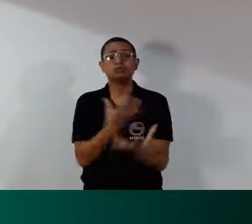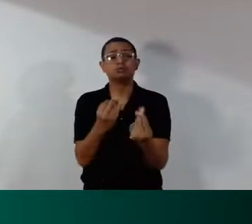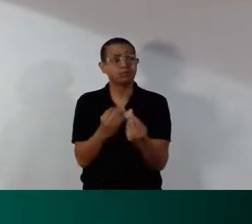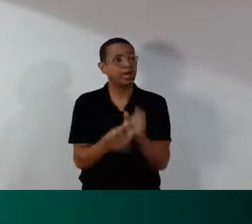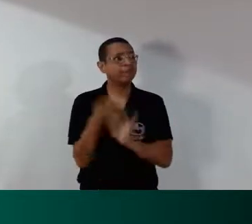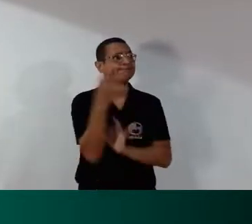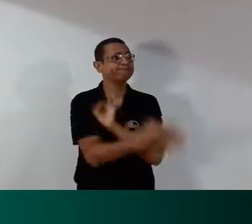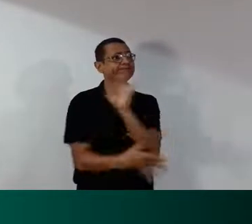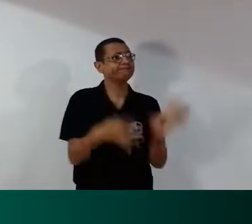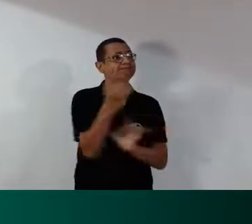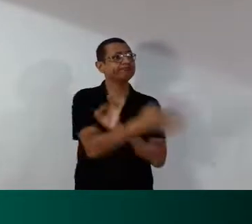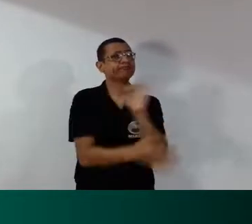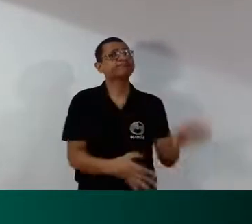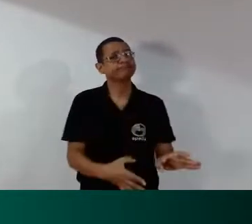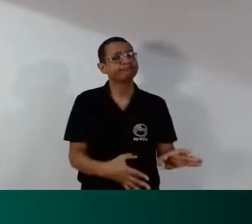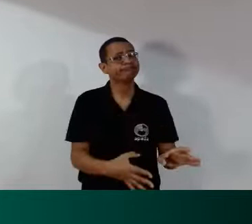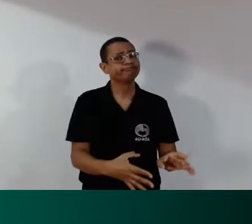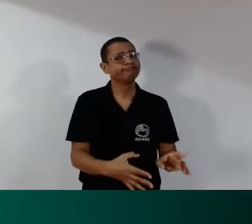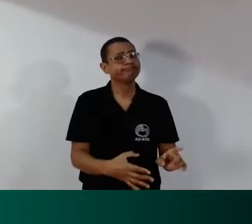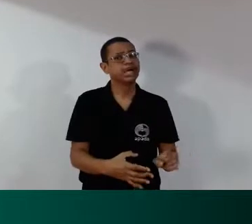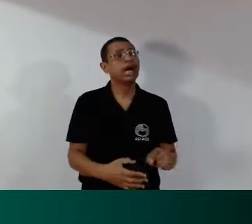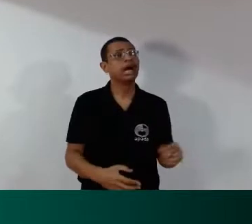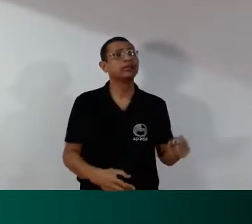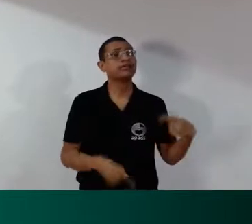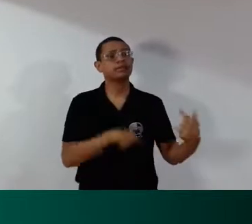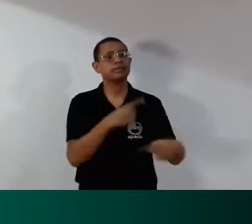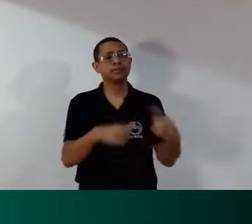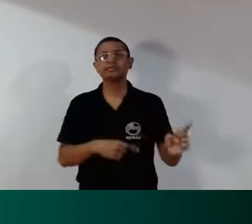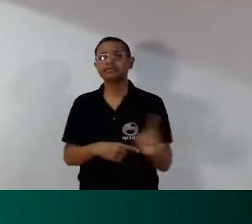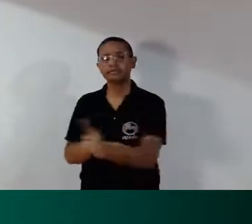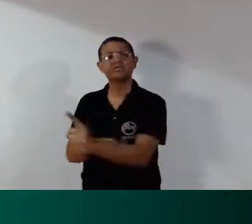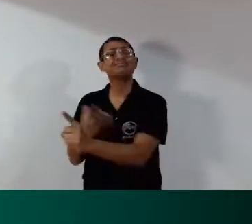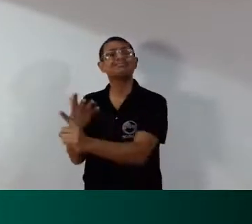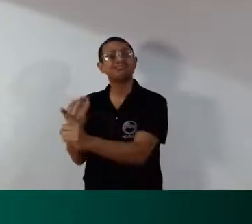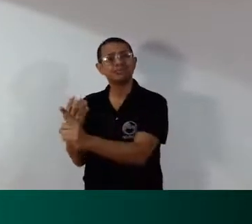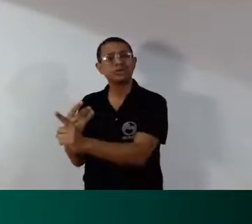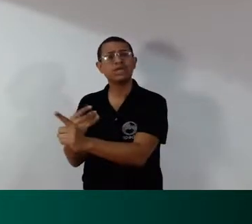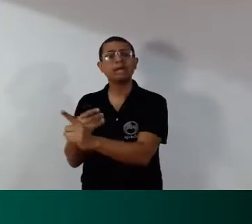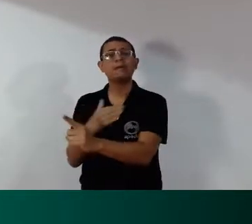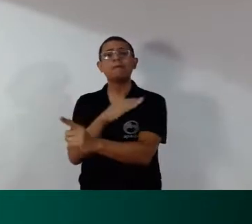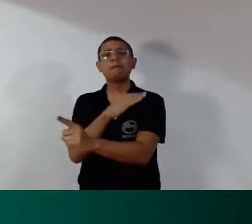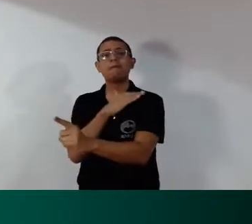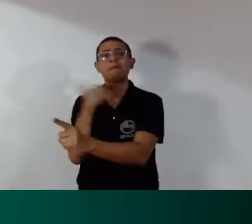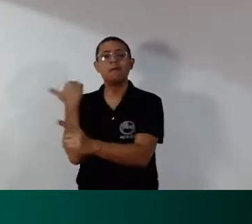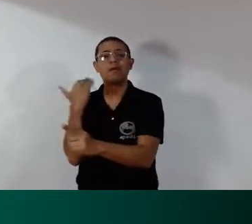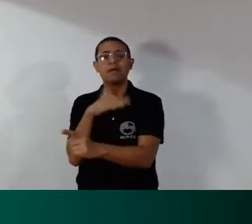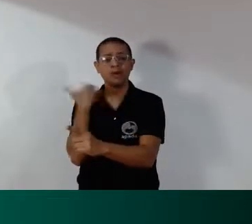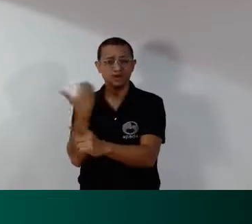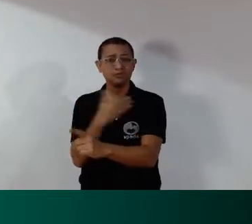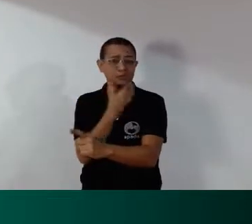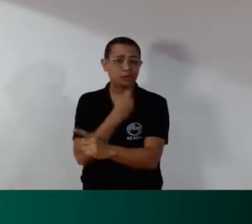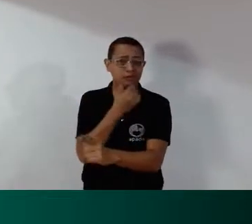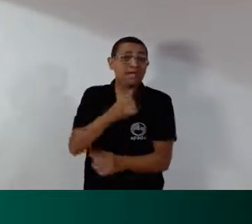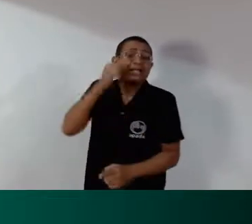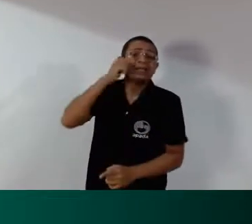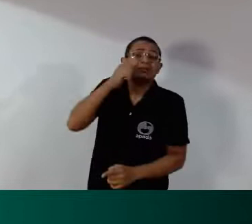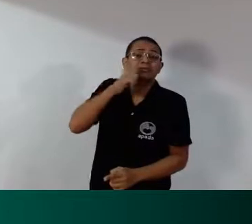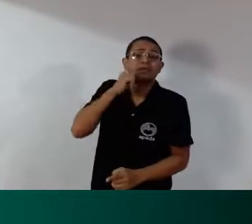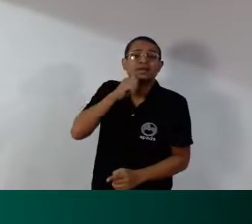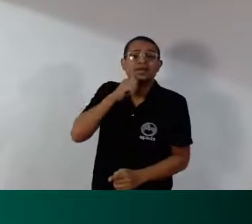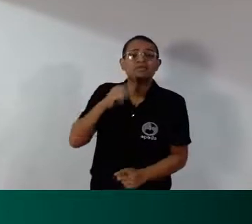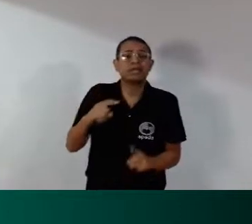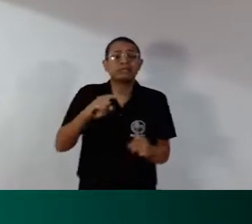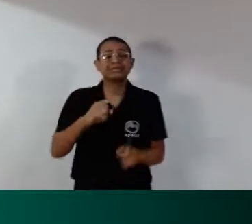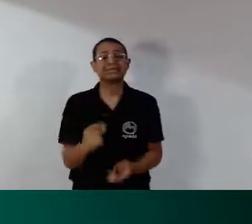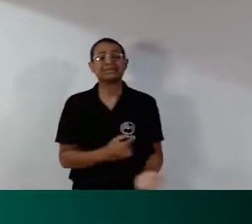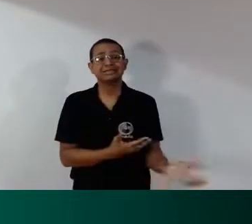levadim na escola tô morrendo os meninos estão morrendo e as meninas tão virando mãe cedo e é